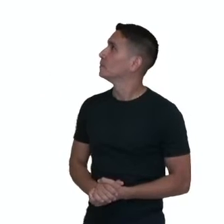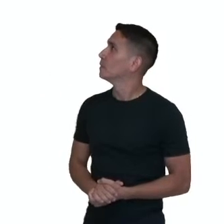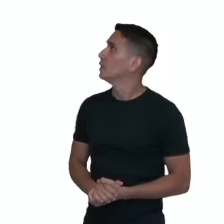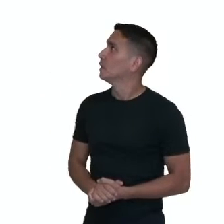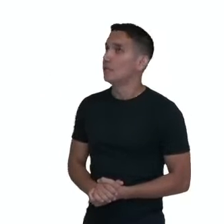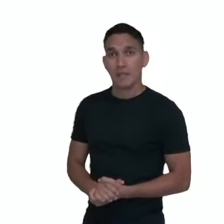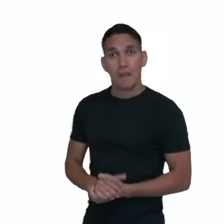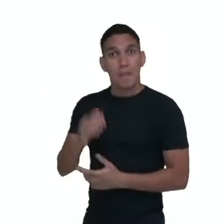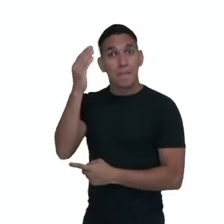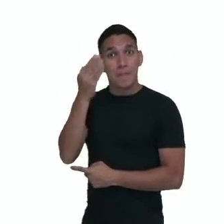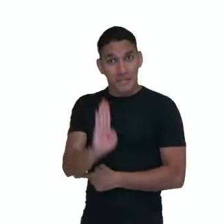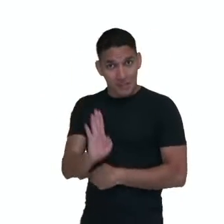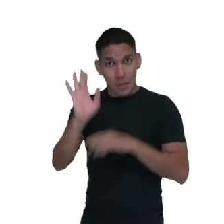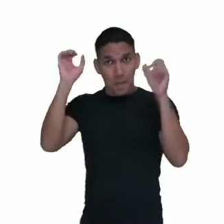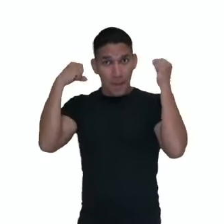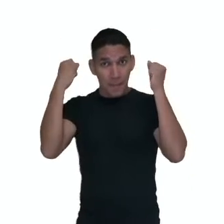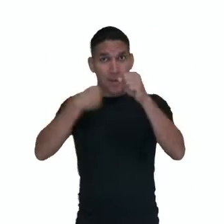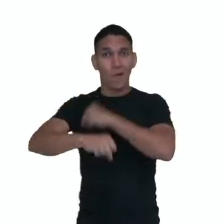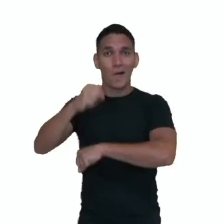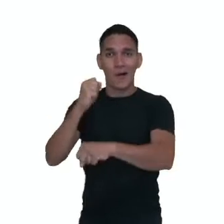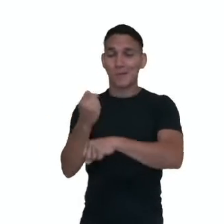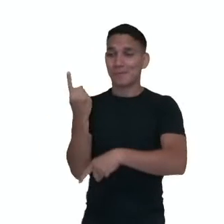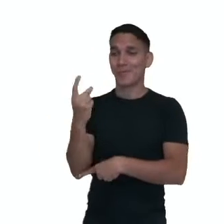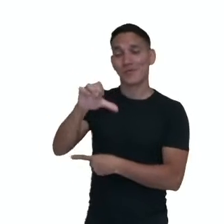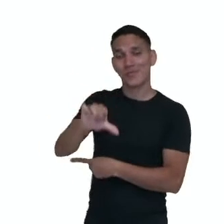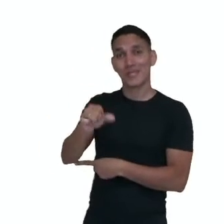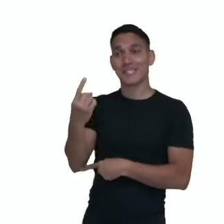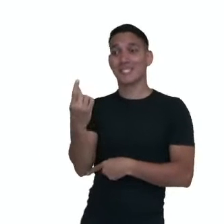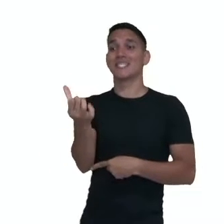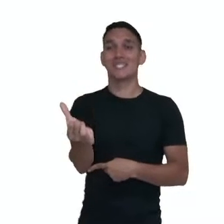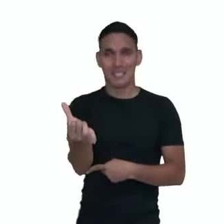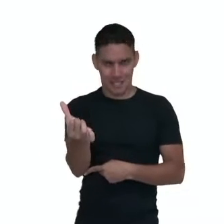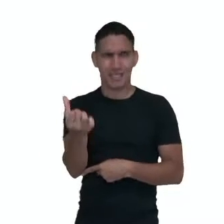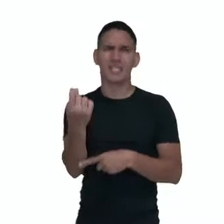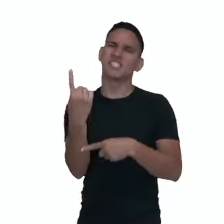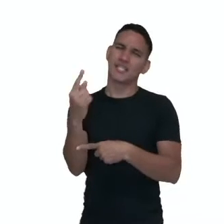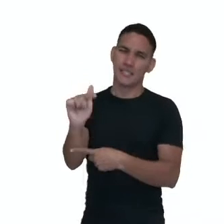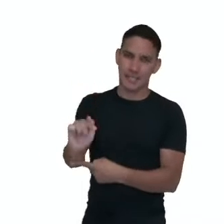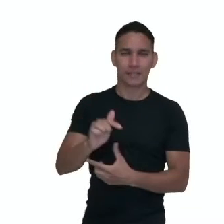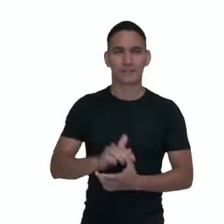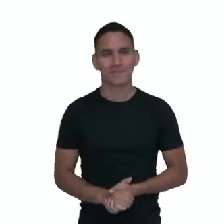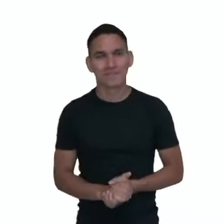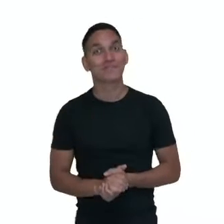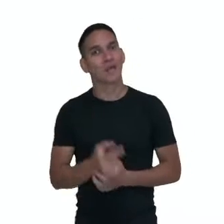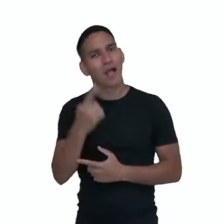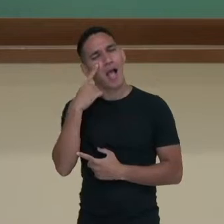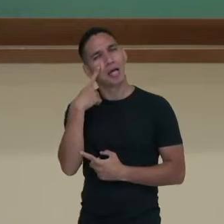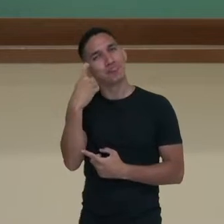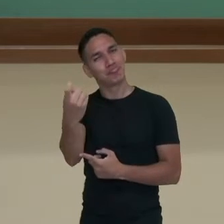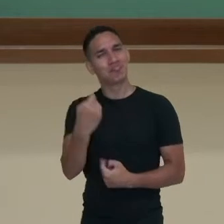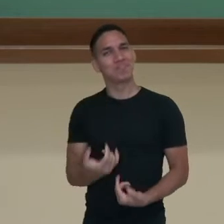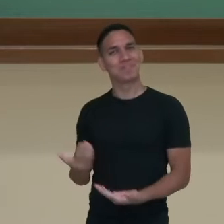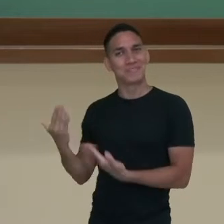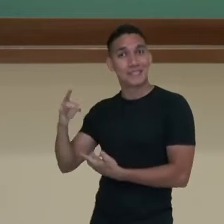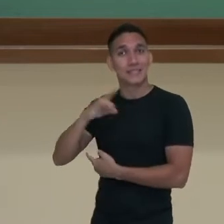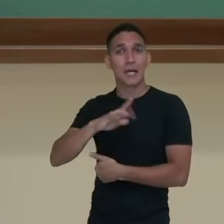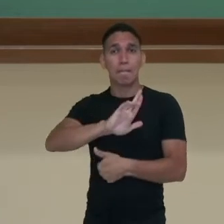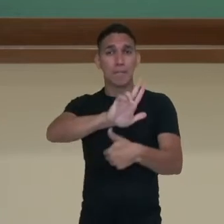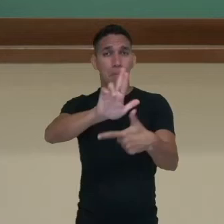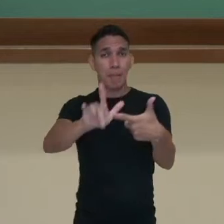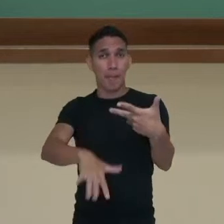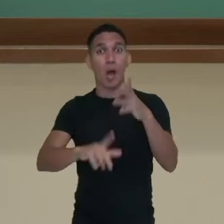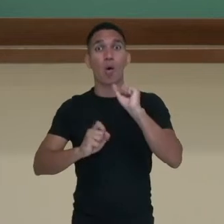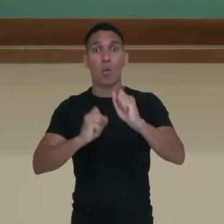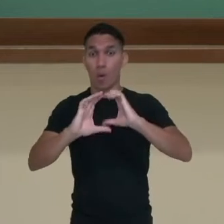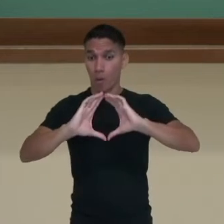Brasil e México em 1916, 17. Então vejam que interessante, né? Esse esporte ele